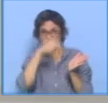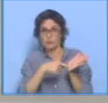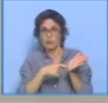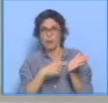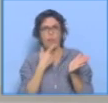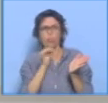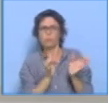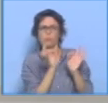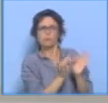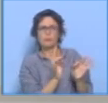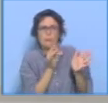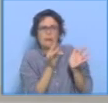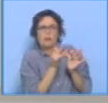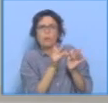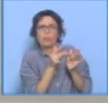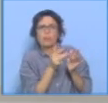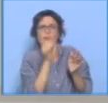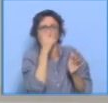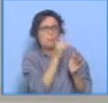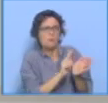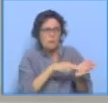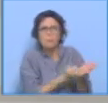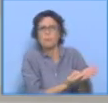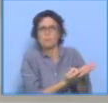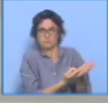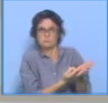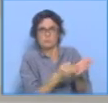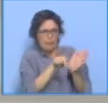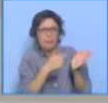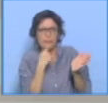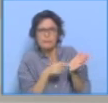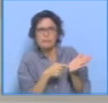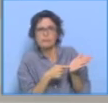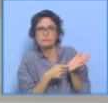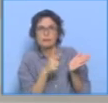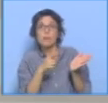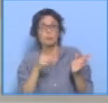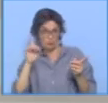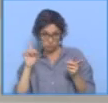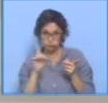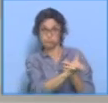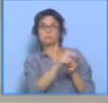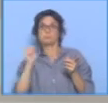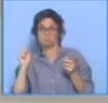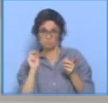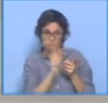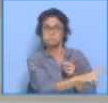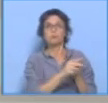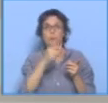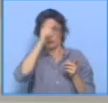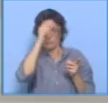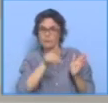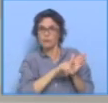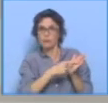pode tomar contacto com o cadáver para depois prestar o culto. Eles cumpriram perfeitamente a lei. Mas será essa